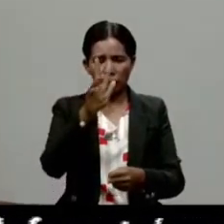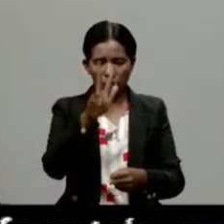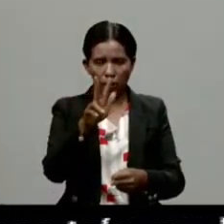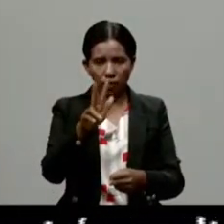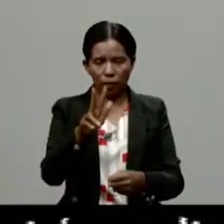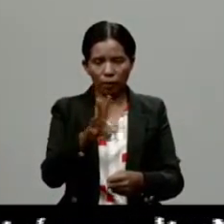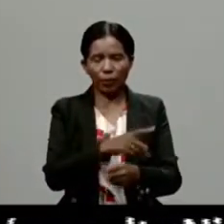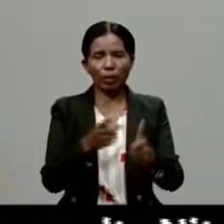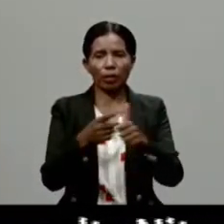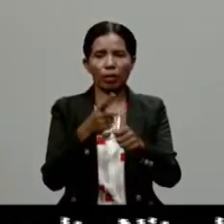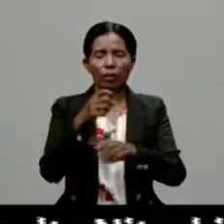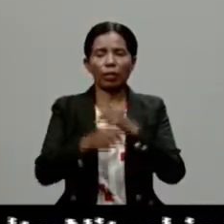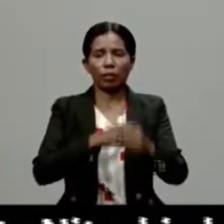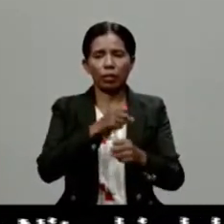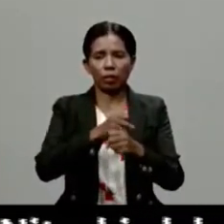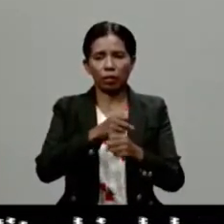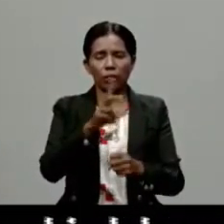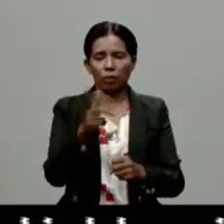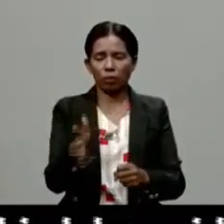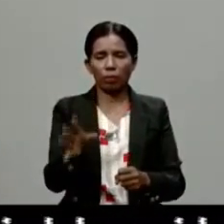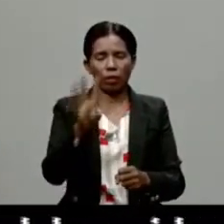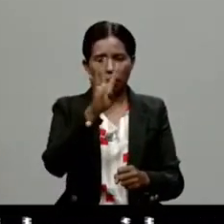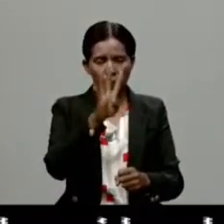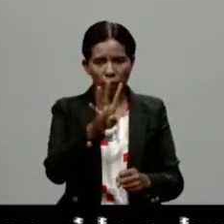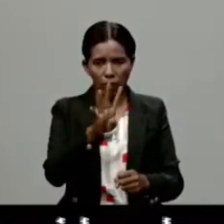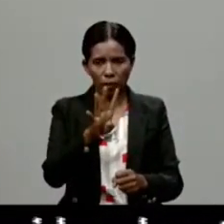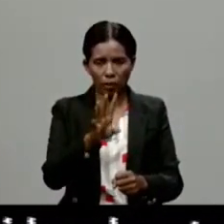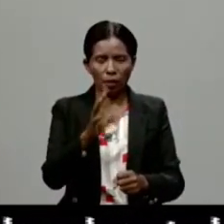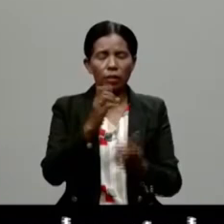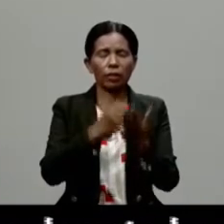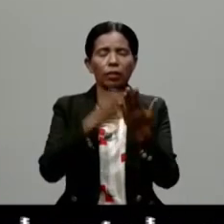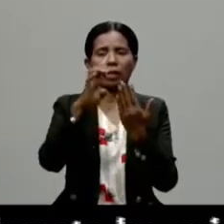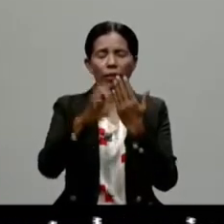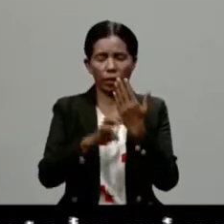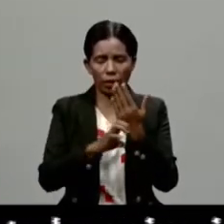início ano de 2024, janeiro até agora,